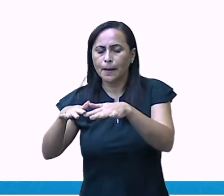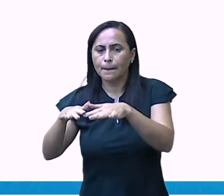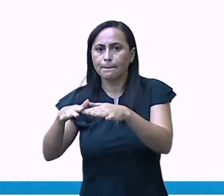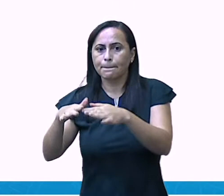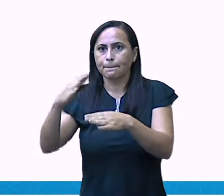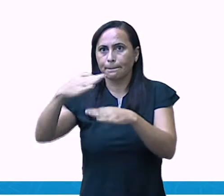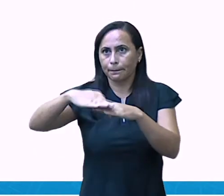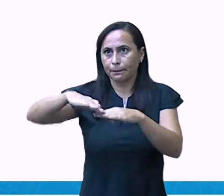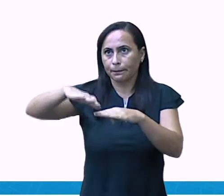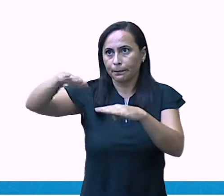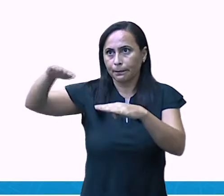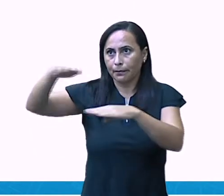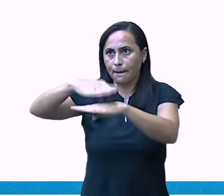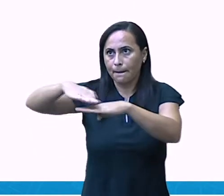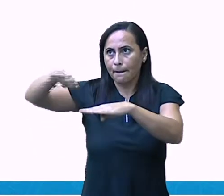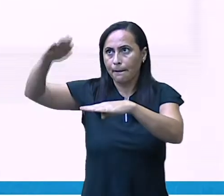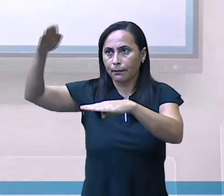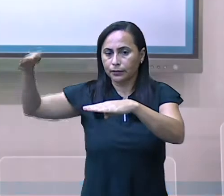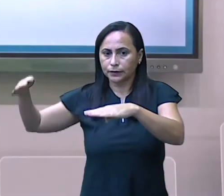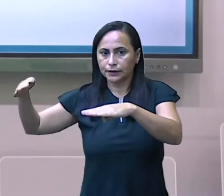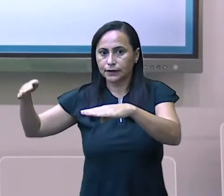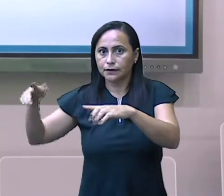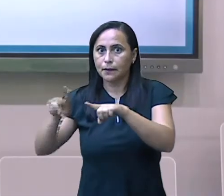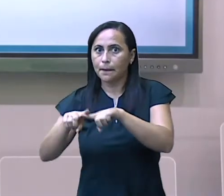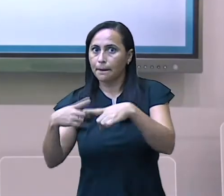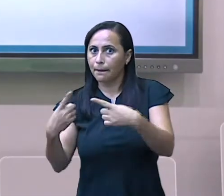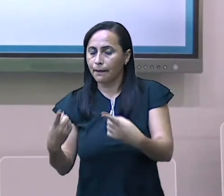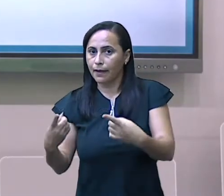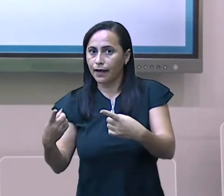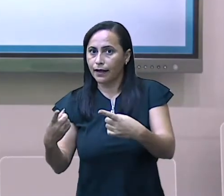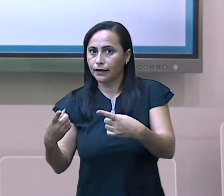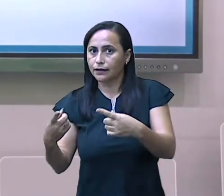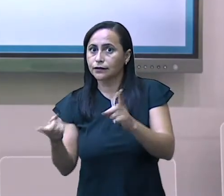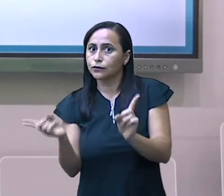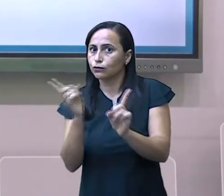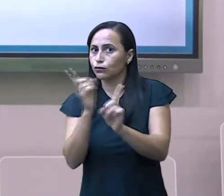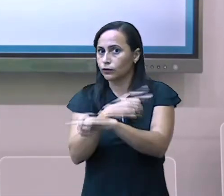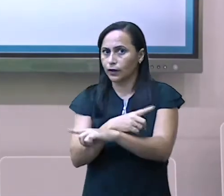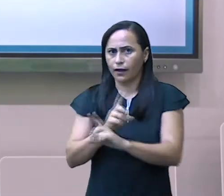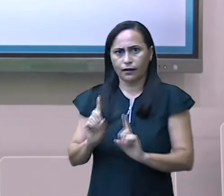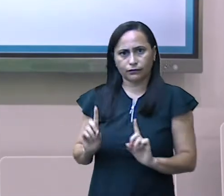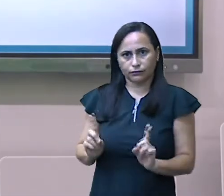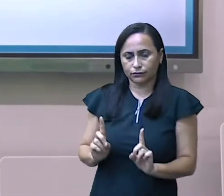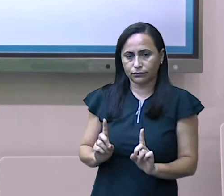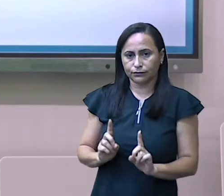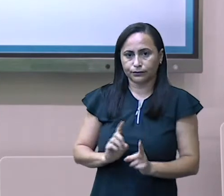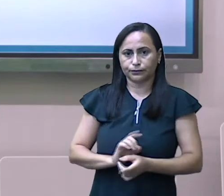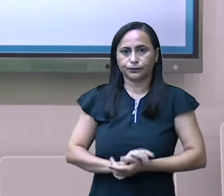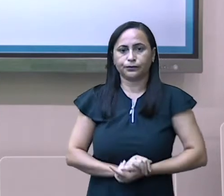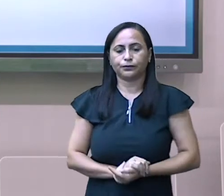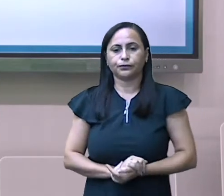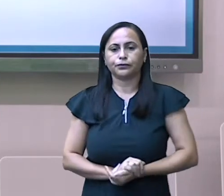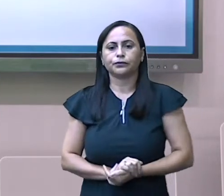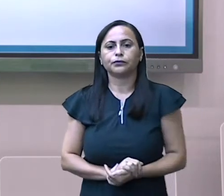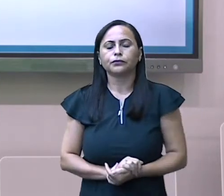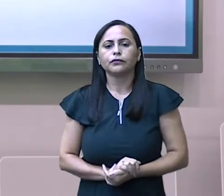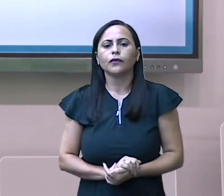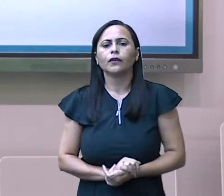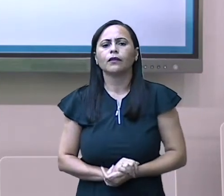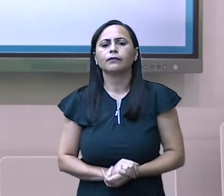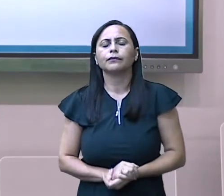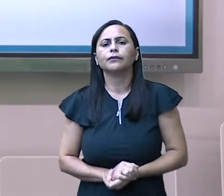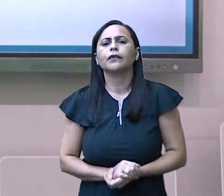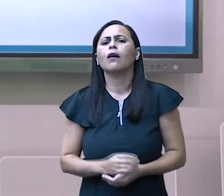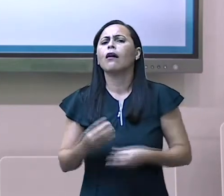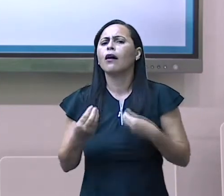planalto. Como assim? Com o passar do tempo, o que nós vamos estudar agora, sobre o